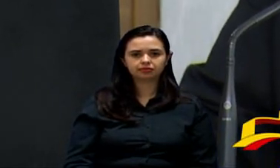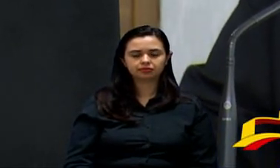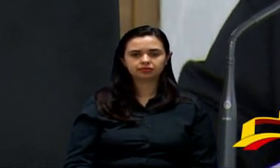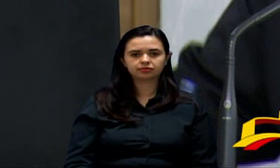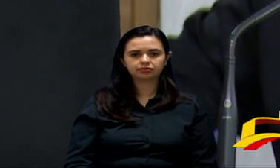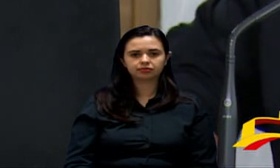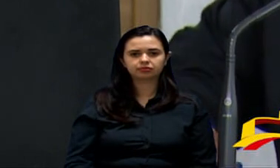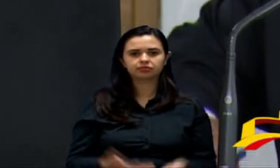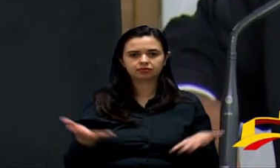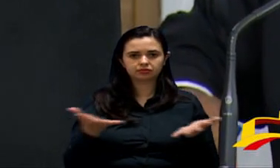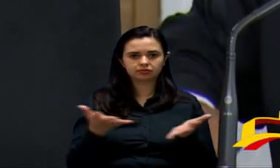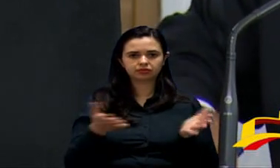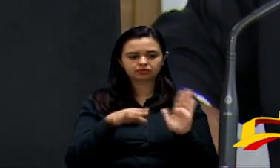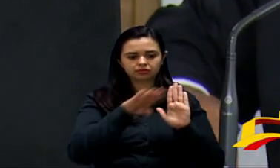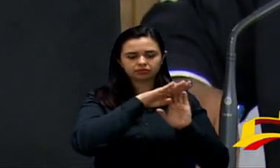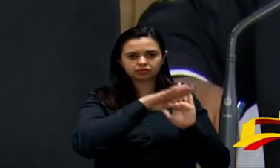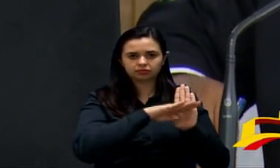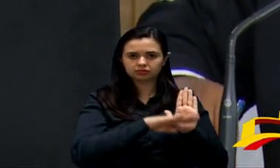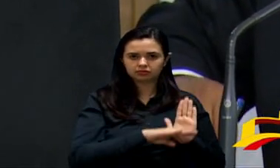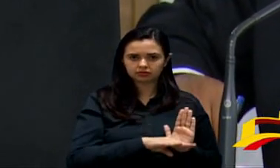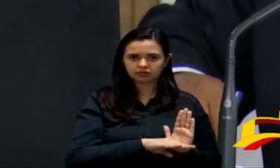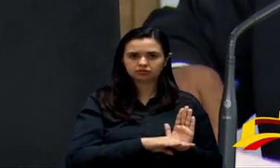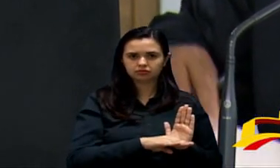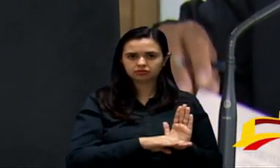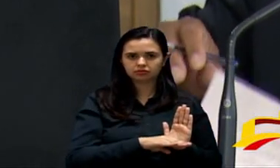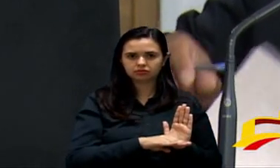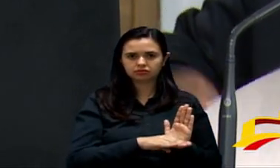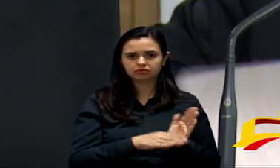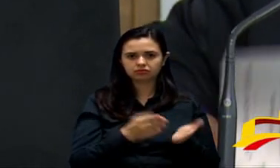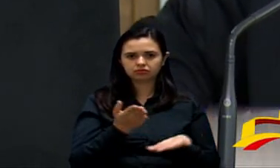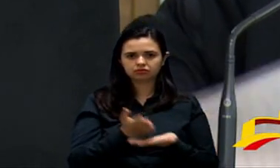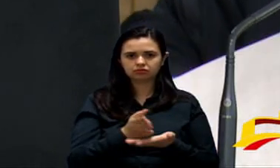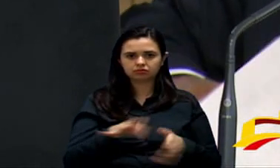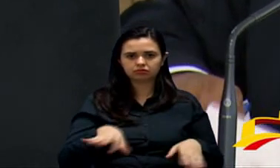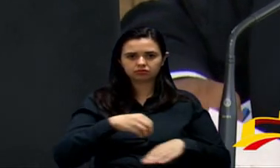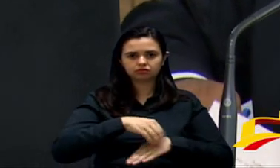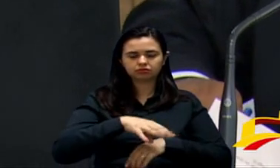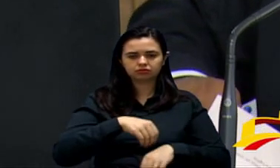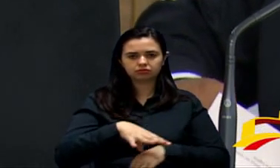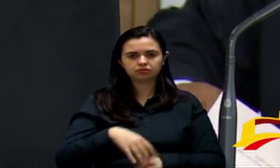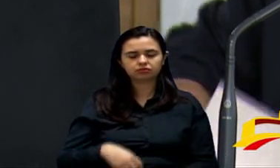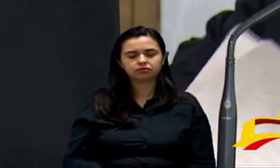O nosso regimento permita a dispensa das indicações.